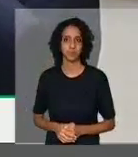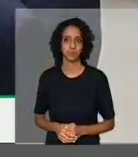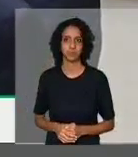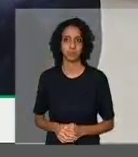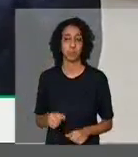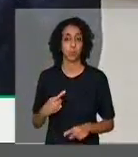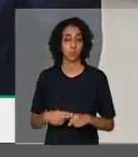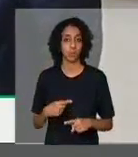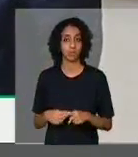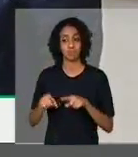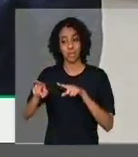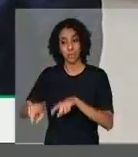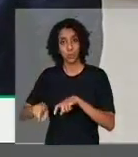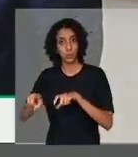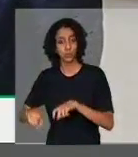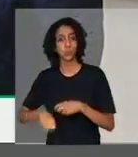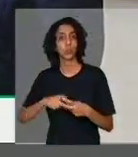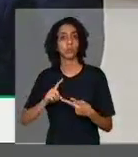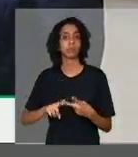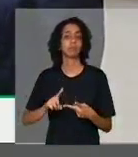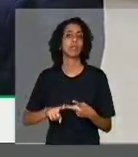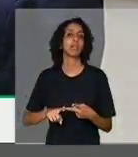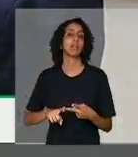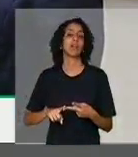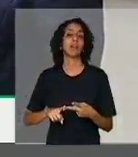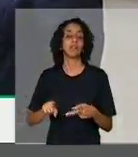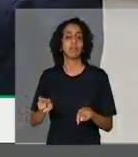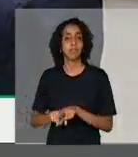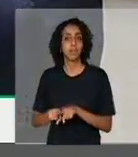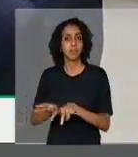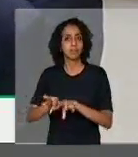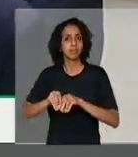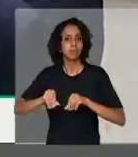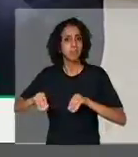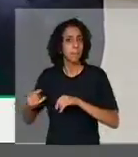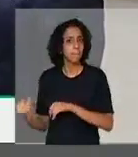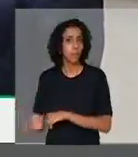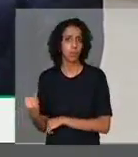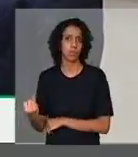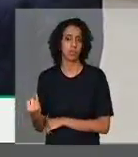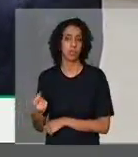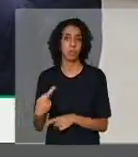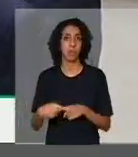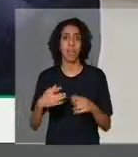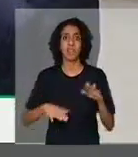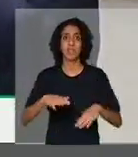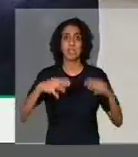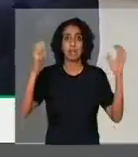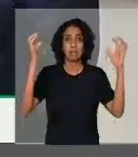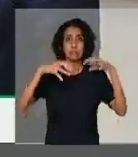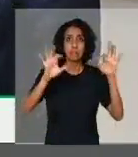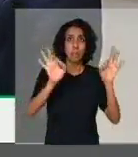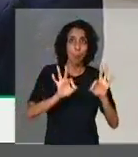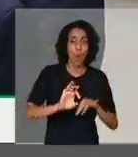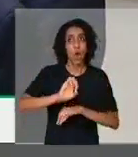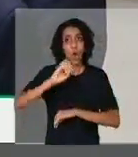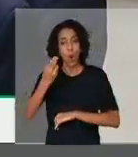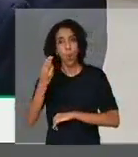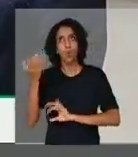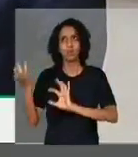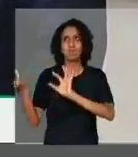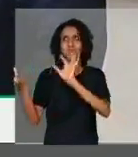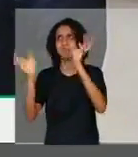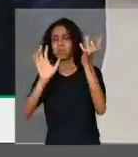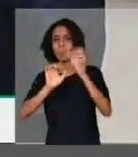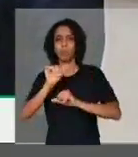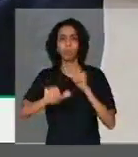a agricultura e a SEAD são importantes nesse processo. Quando se fala em seca, quando se fala em intempérie, estado de